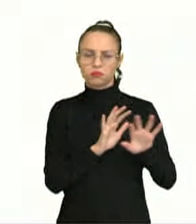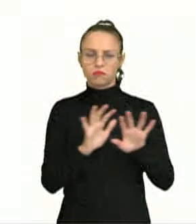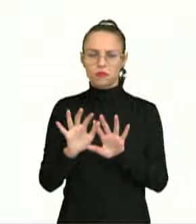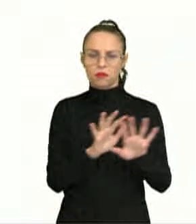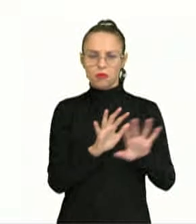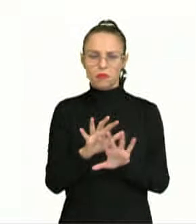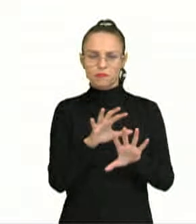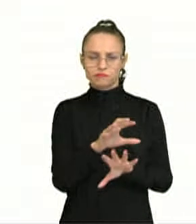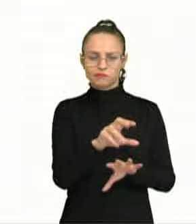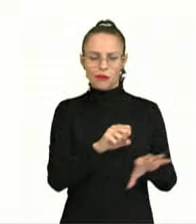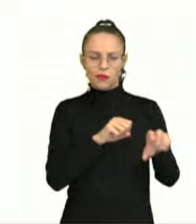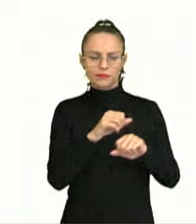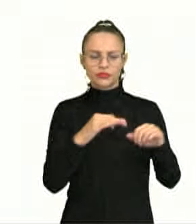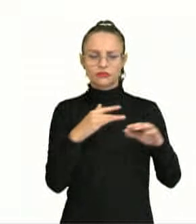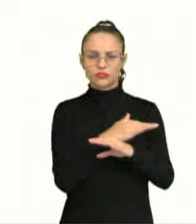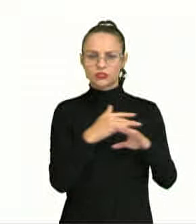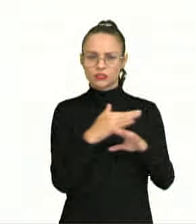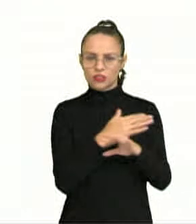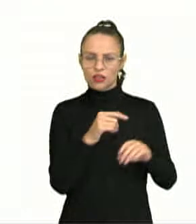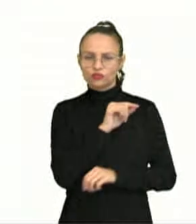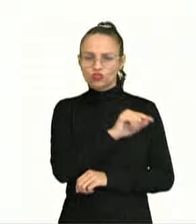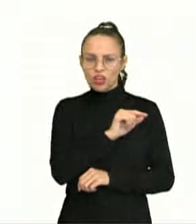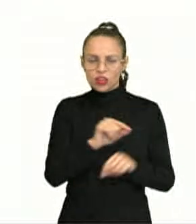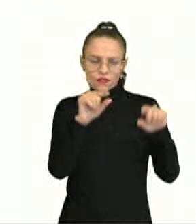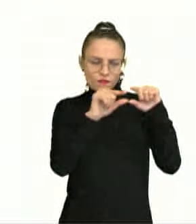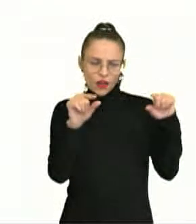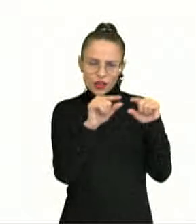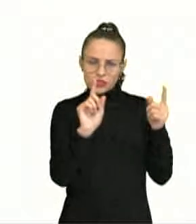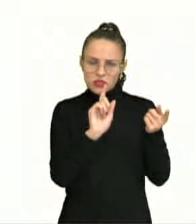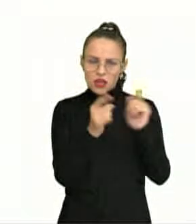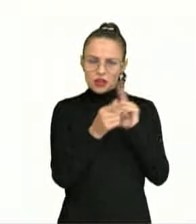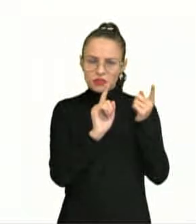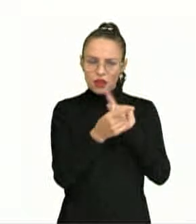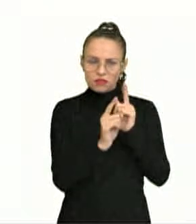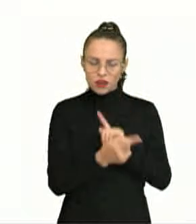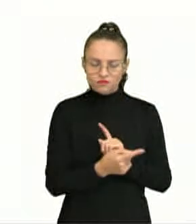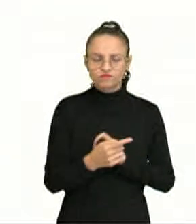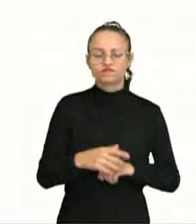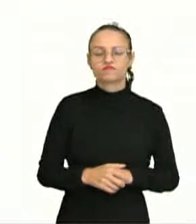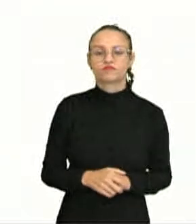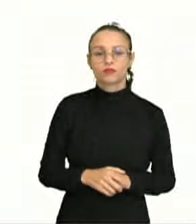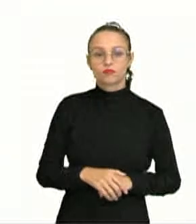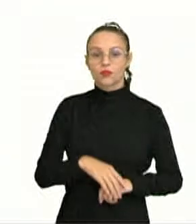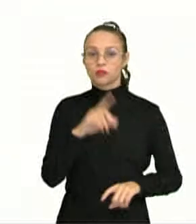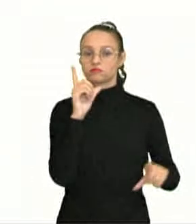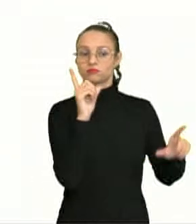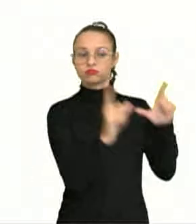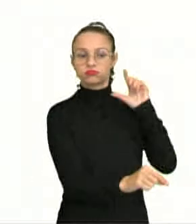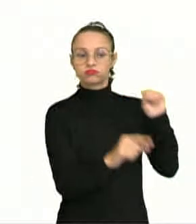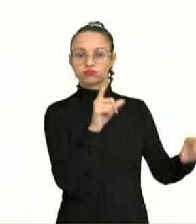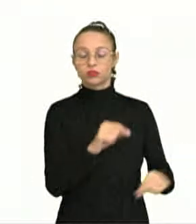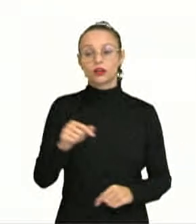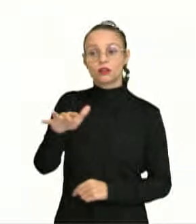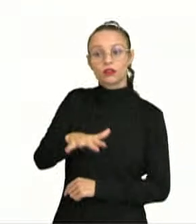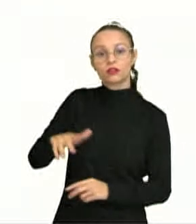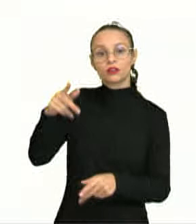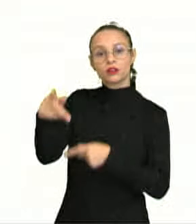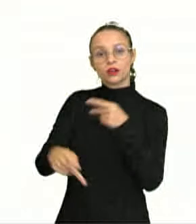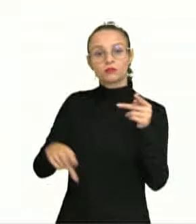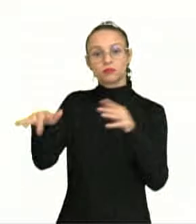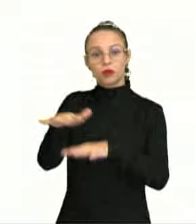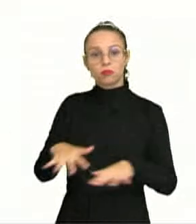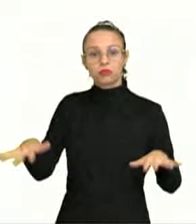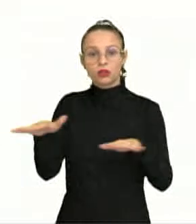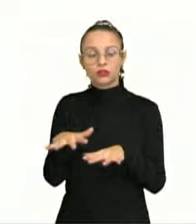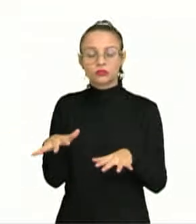todas as atividades produtivas com seus enigmas e frases ambíguas. Ao se retirarem, deixariam a população